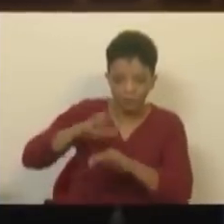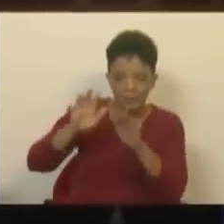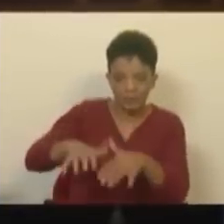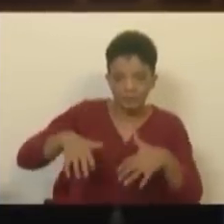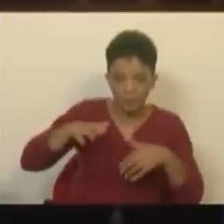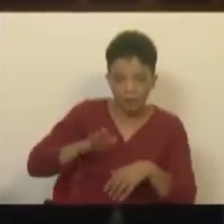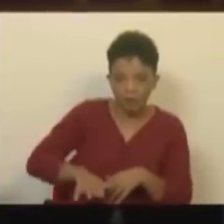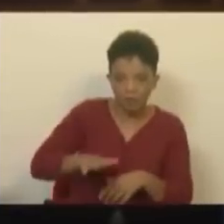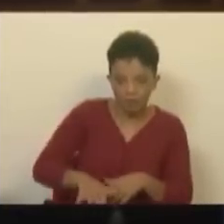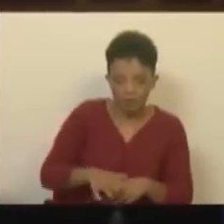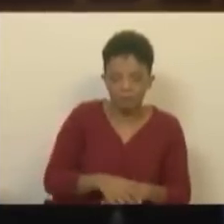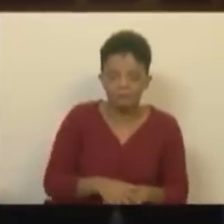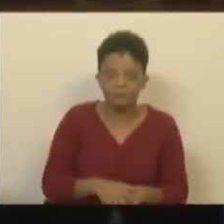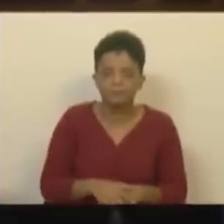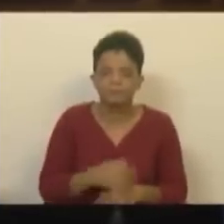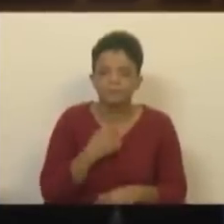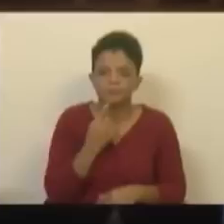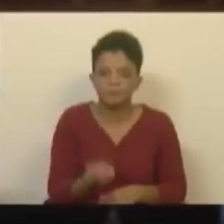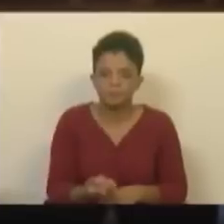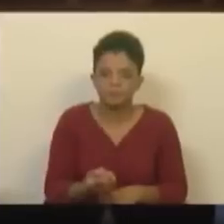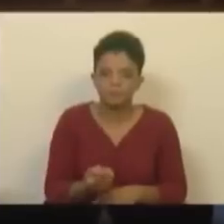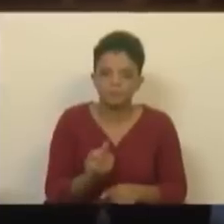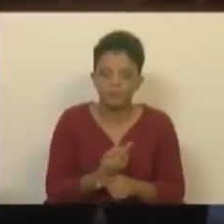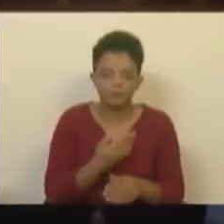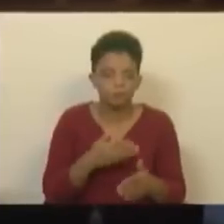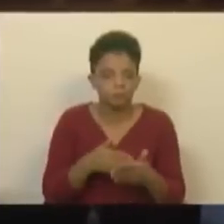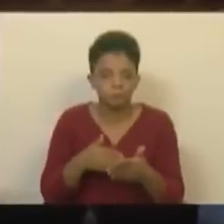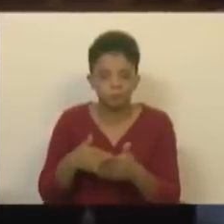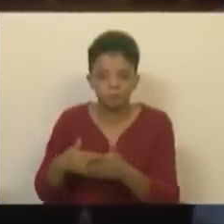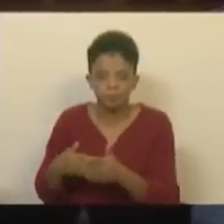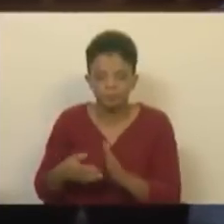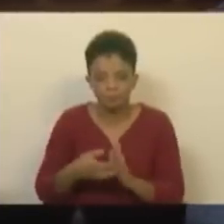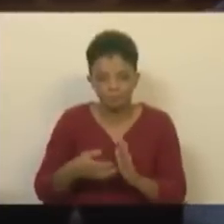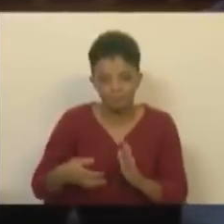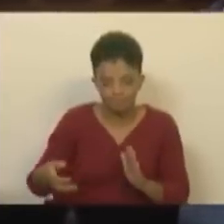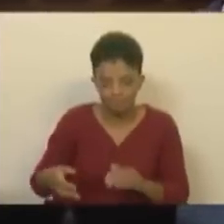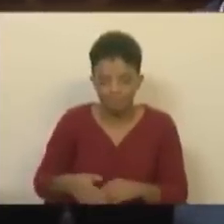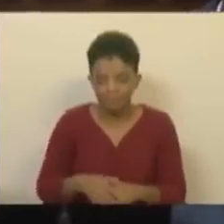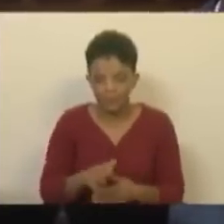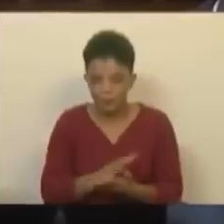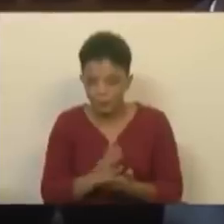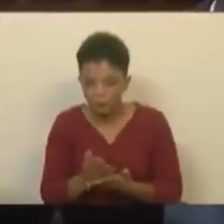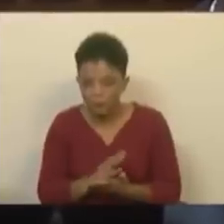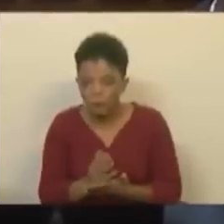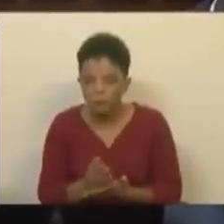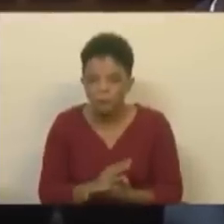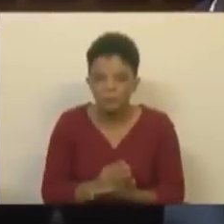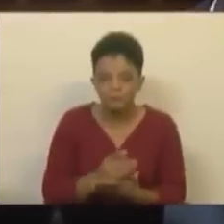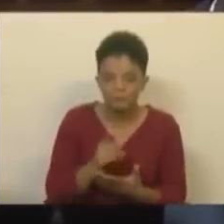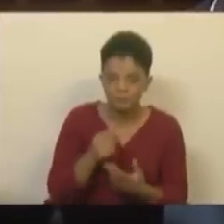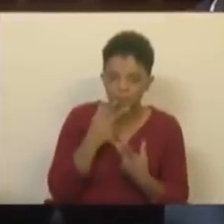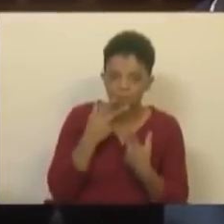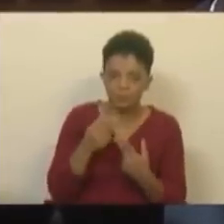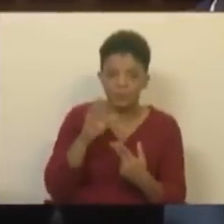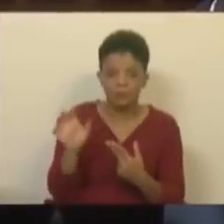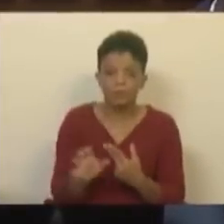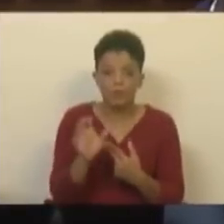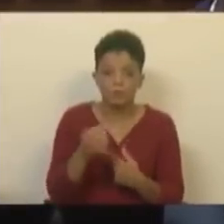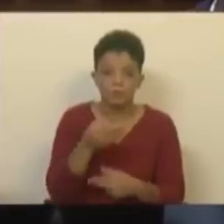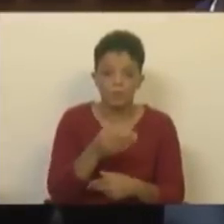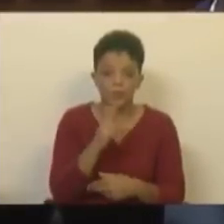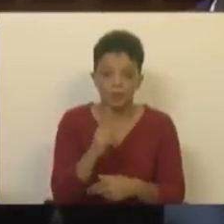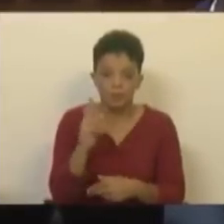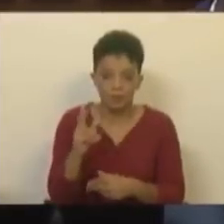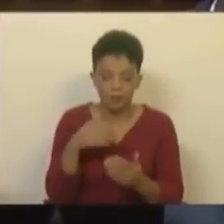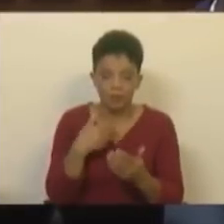Assembleia apontou uma série de entraves burocráticos uma série de incertezas e uma série de críticas à forma como o BR